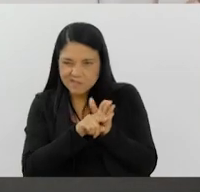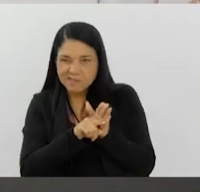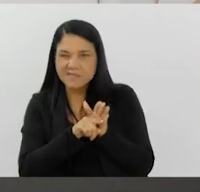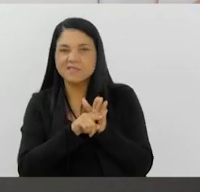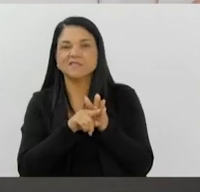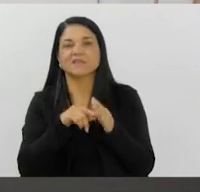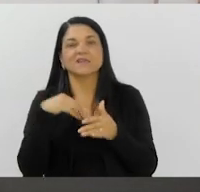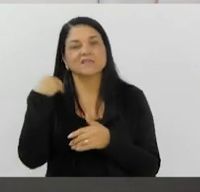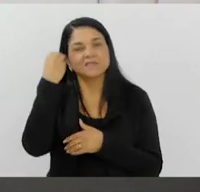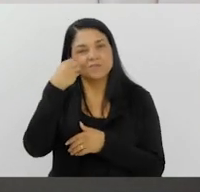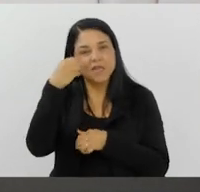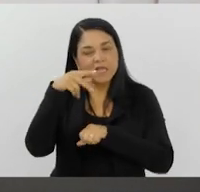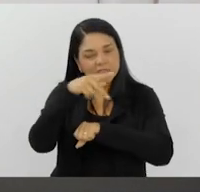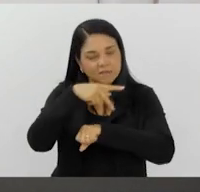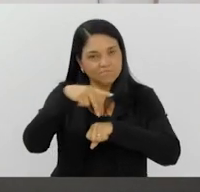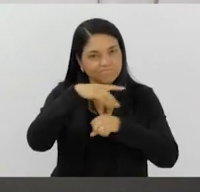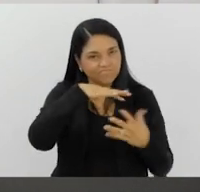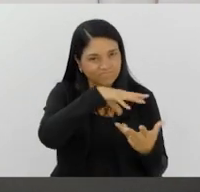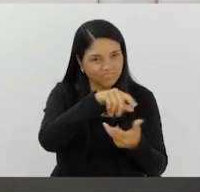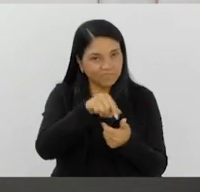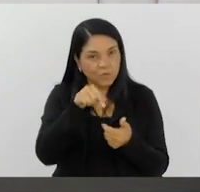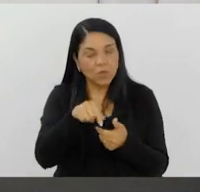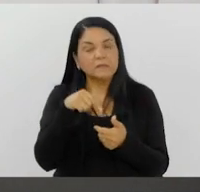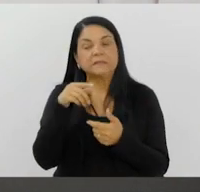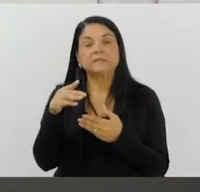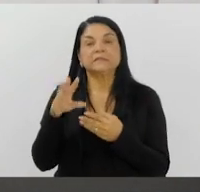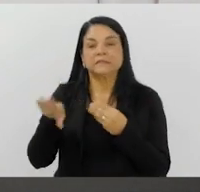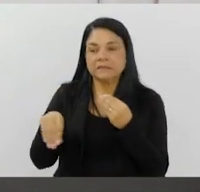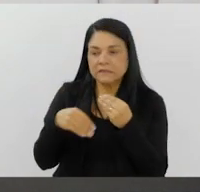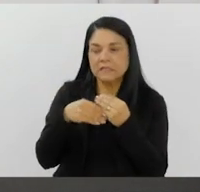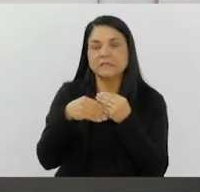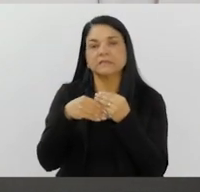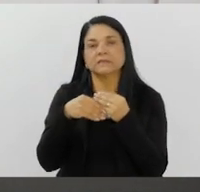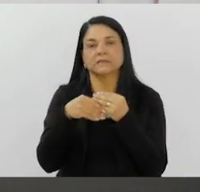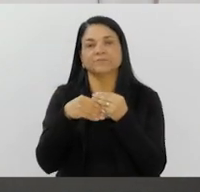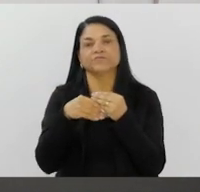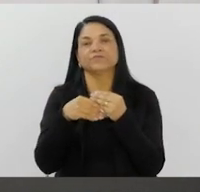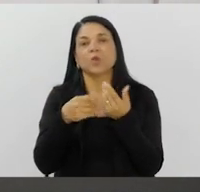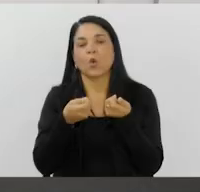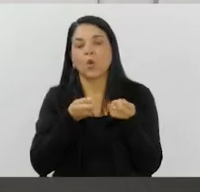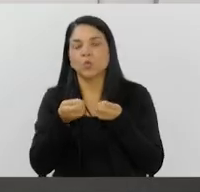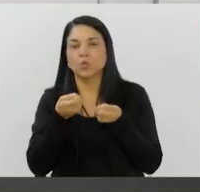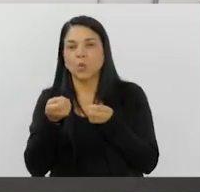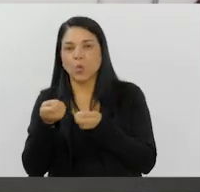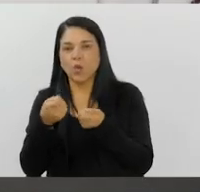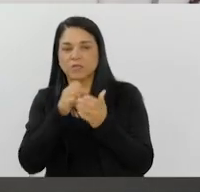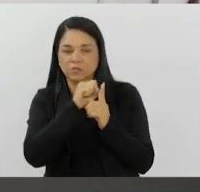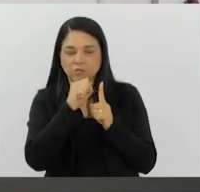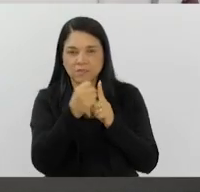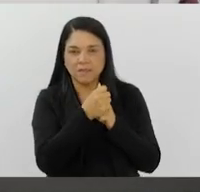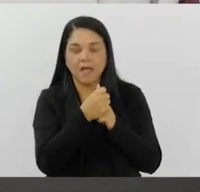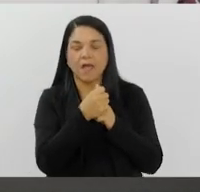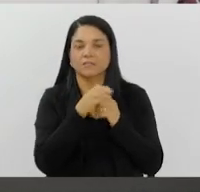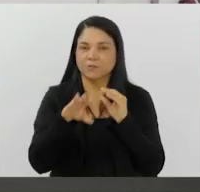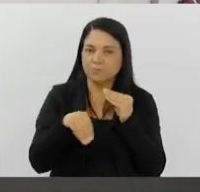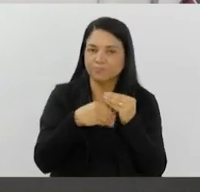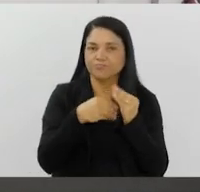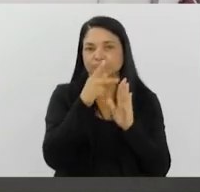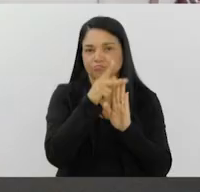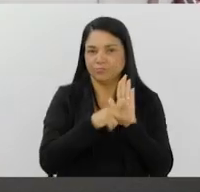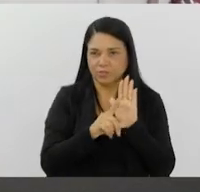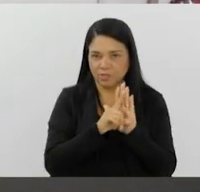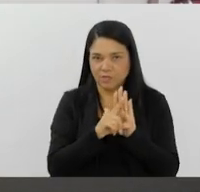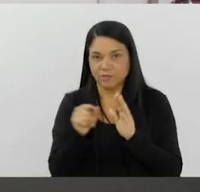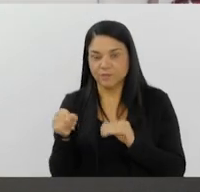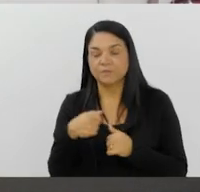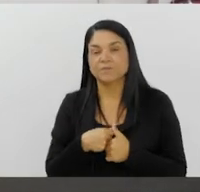internacionais para trazer Exatamente esse controle maior da sociedade para trazer para cá para nós eu eu eu